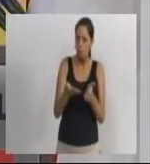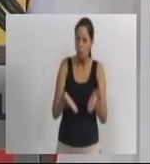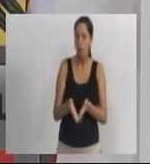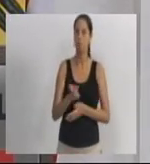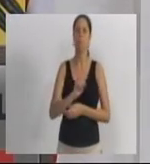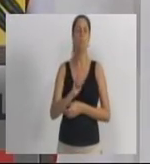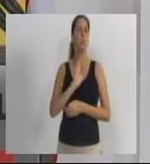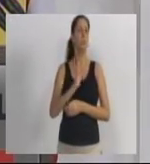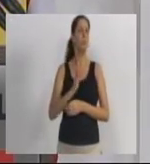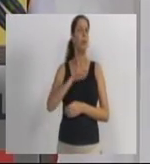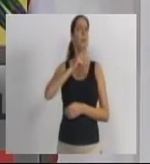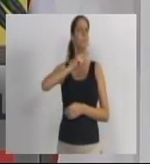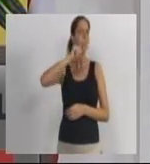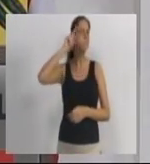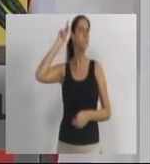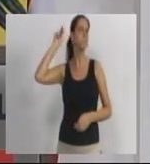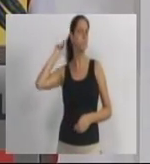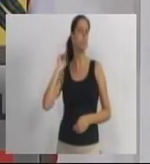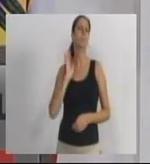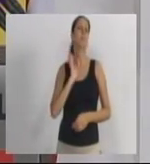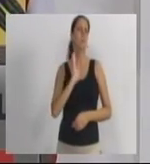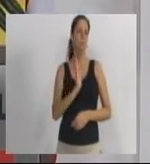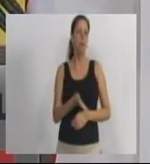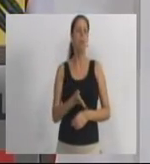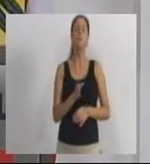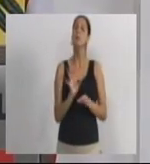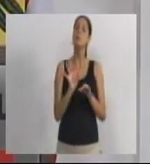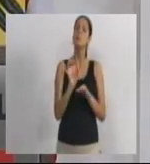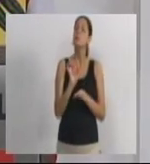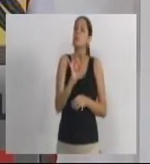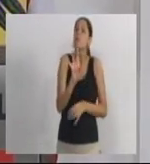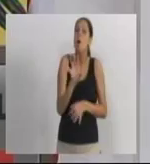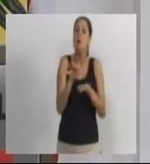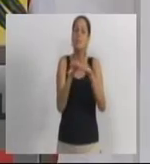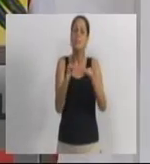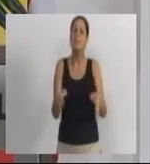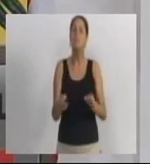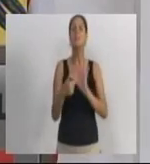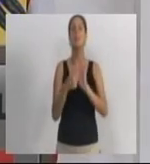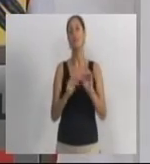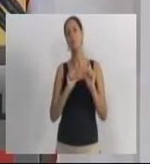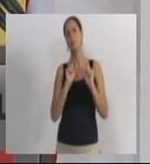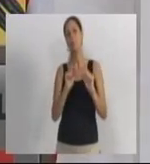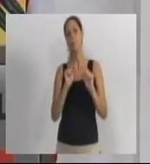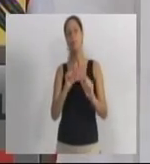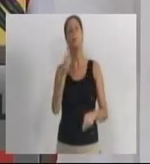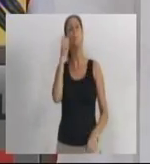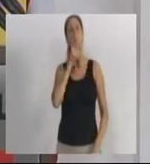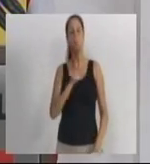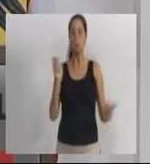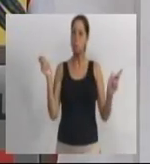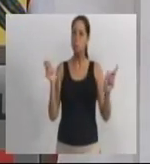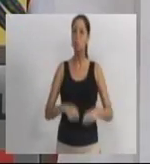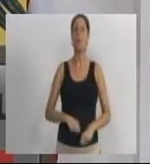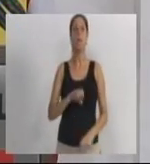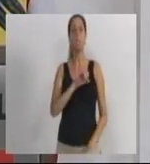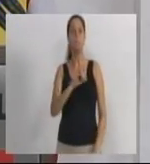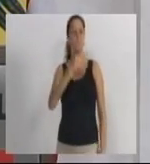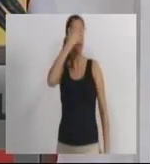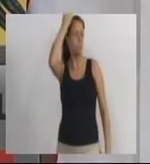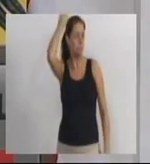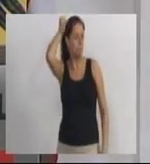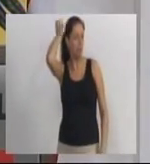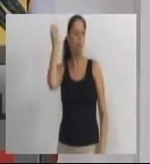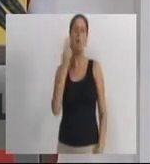né? E estamos simplesmente mostrando que nós, mulheres, podemos, ou de cabelo amarrado, ou de